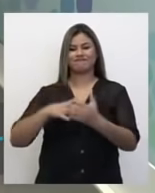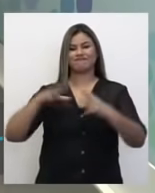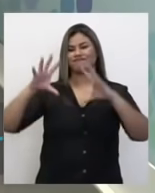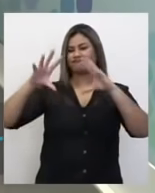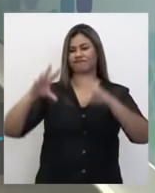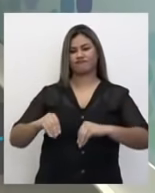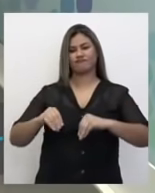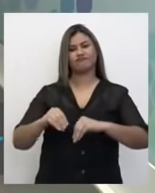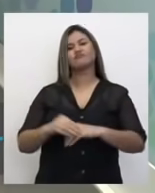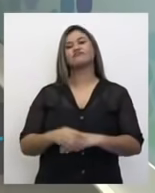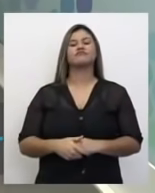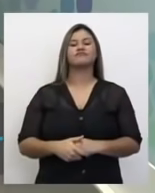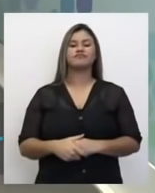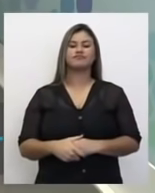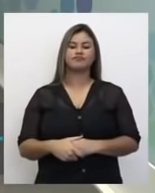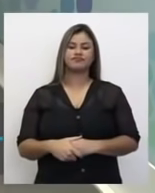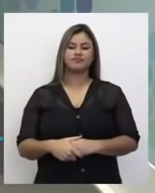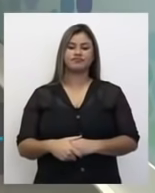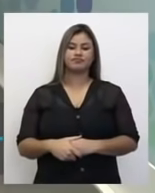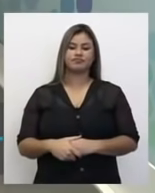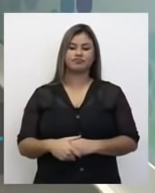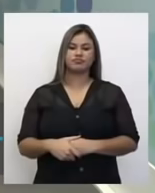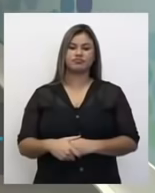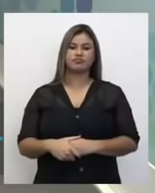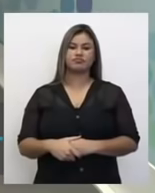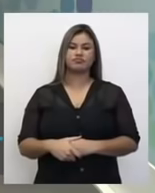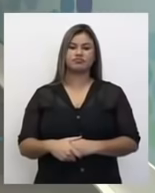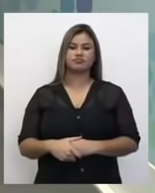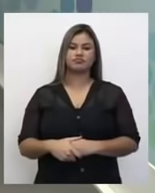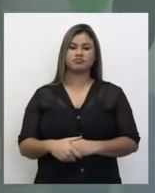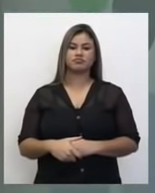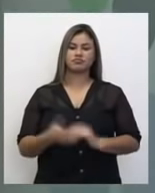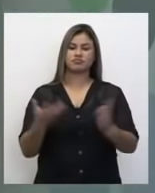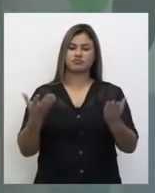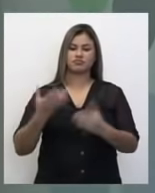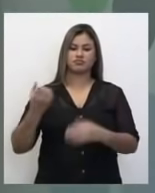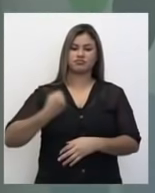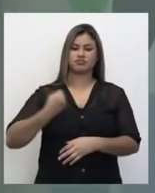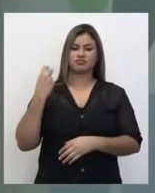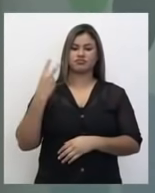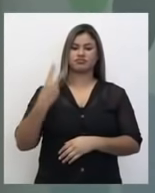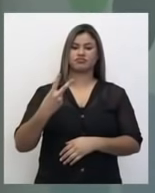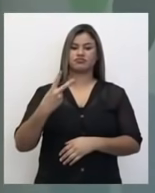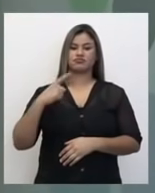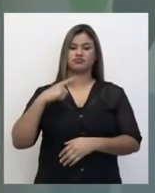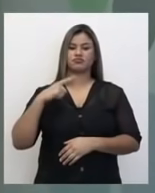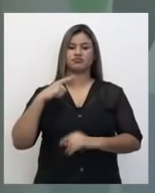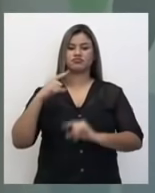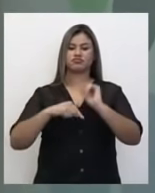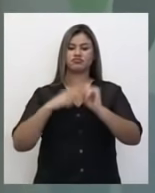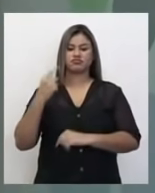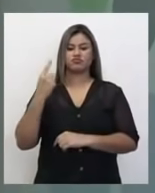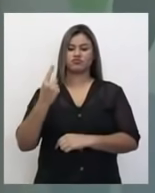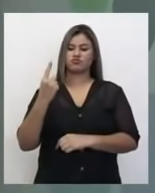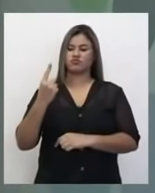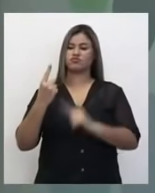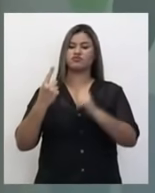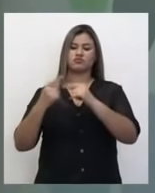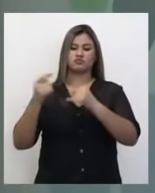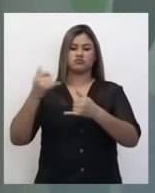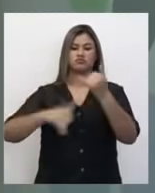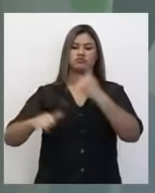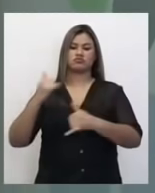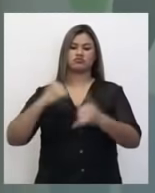computador, ela para aqui. Agora no número dois a gente tá com um, que quer dizer está passando